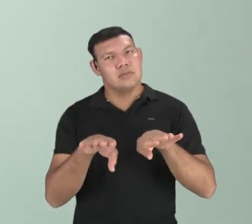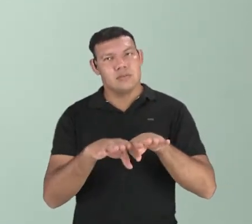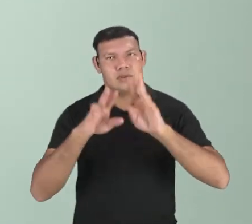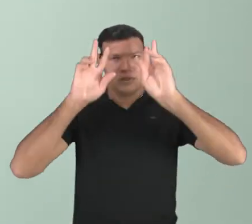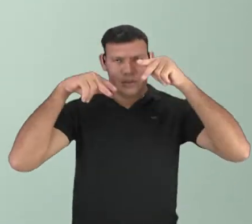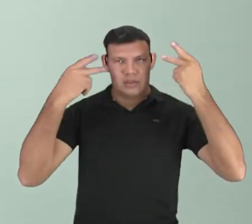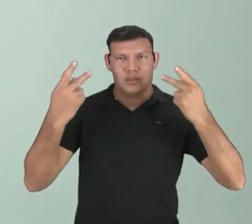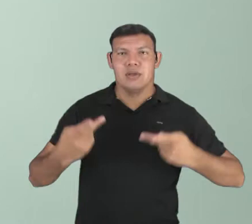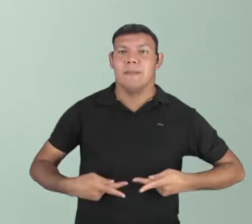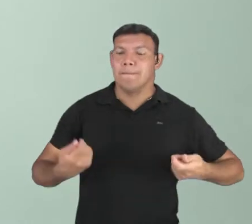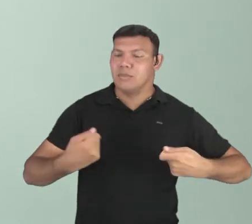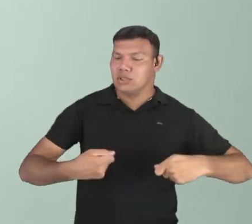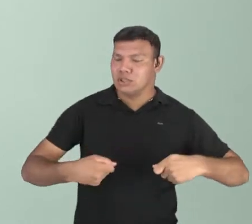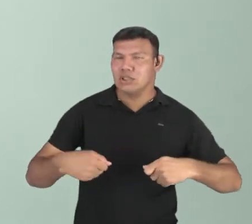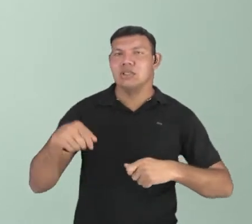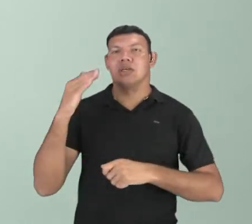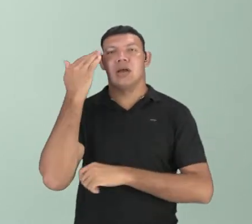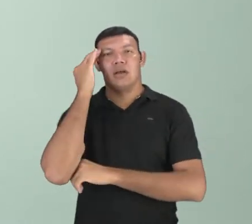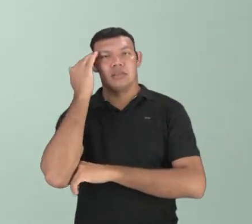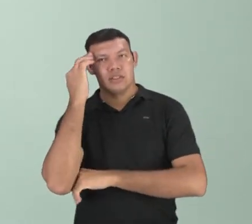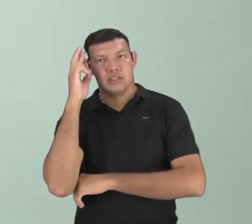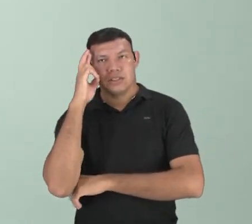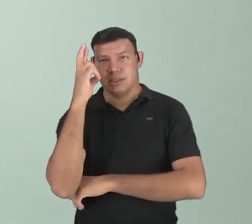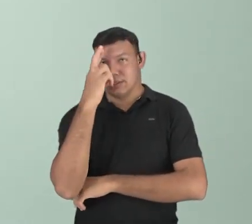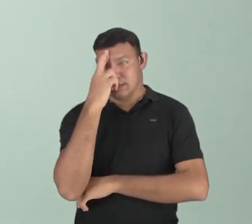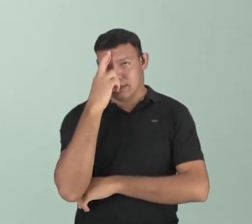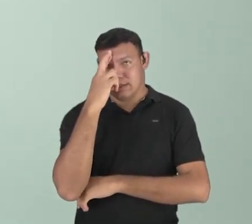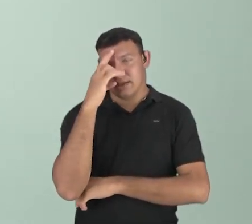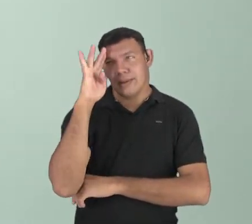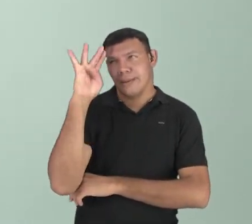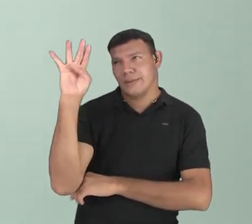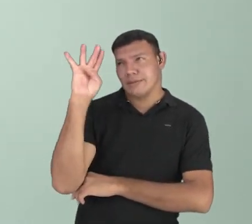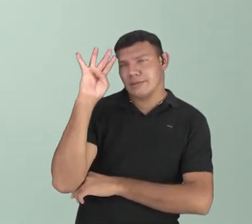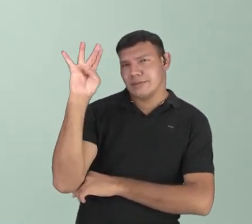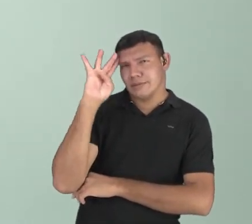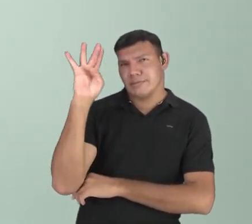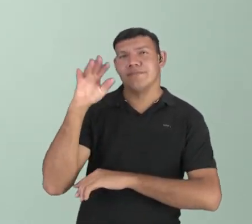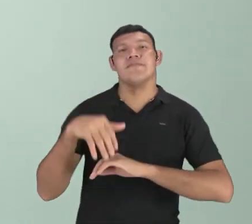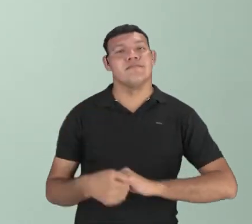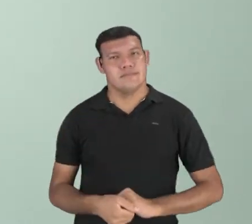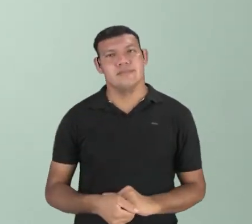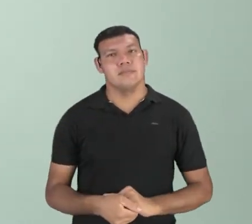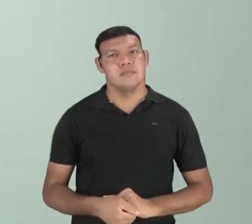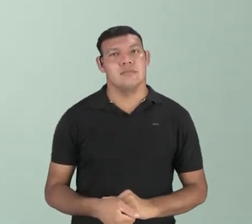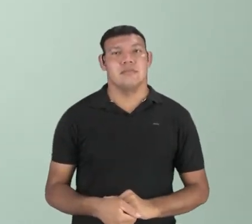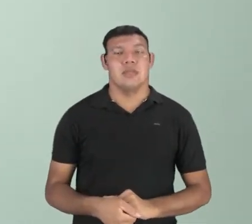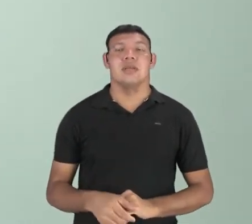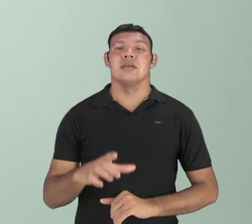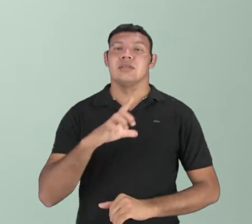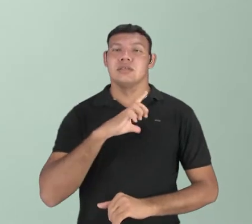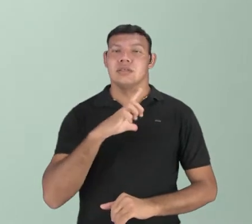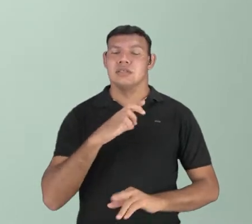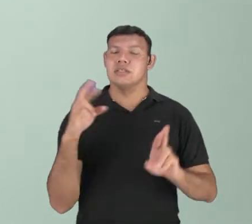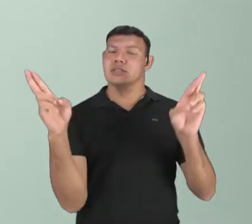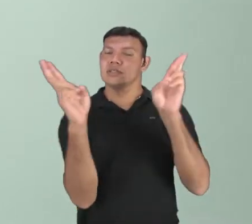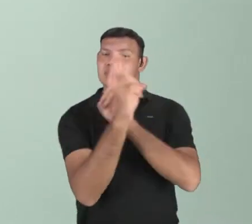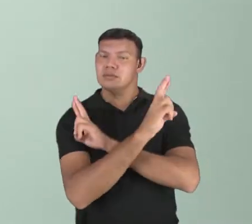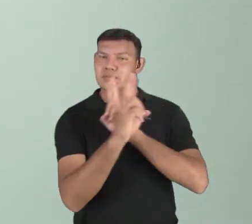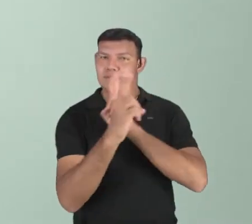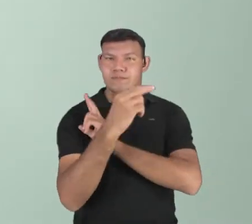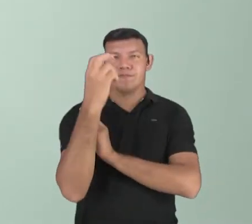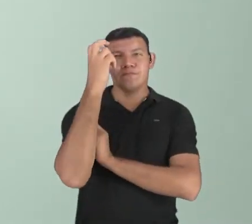gente precisa entender a história do pensamento, a gente precisa entender que existem